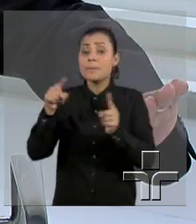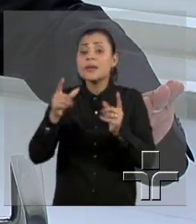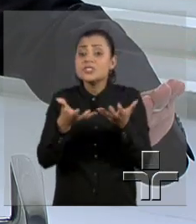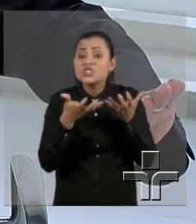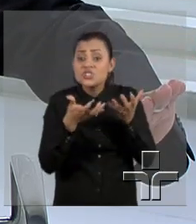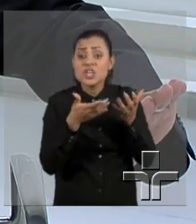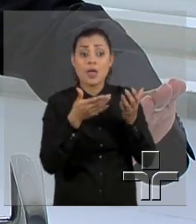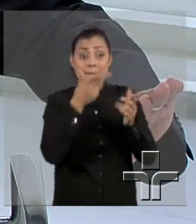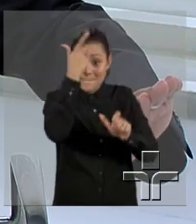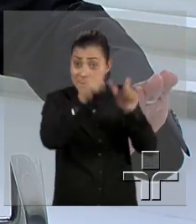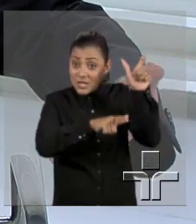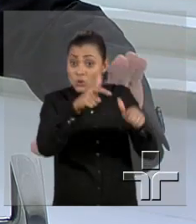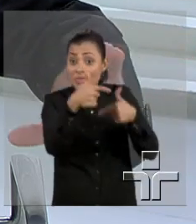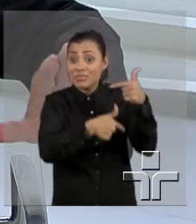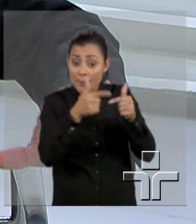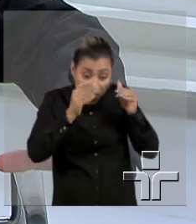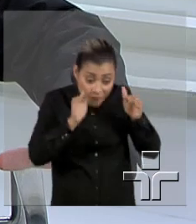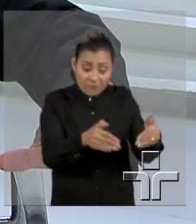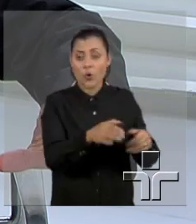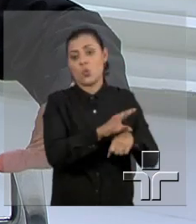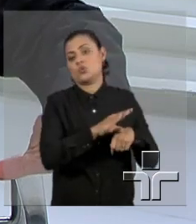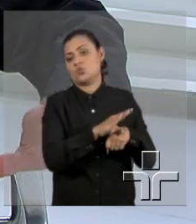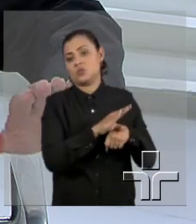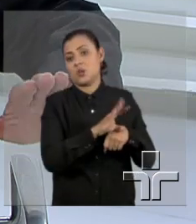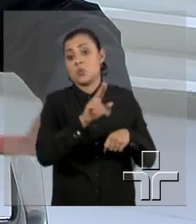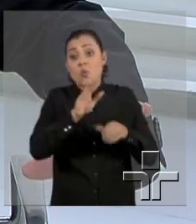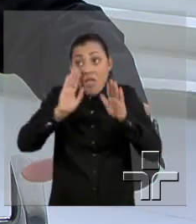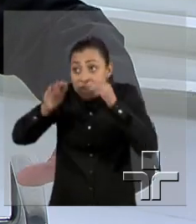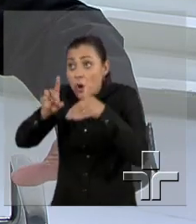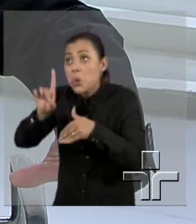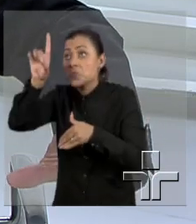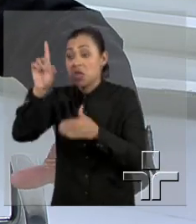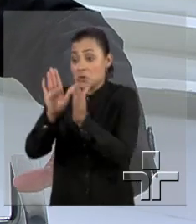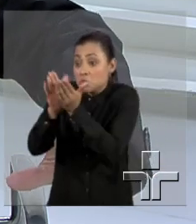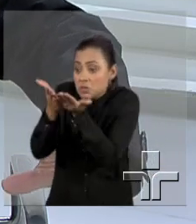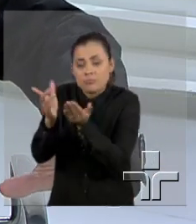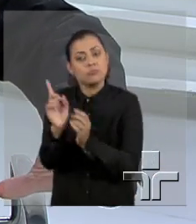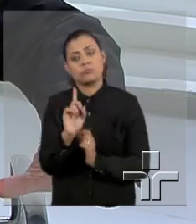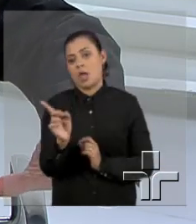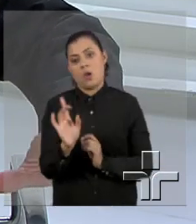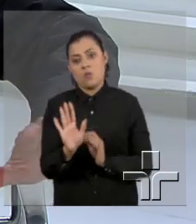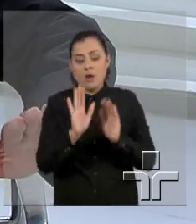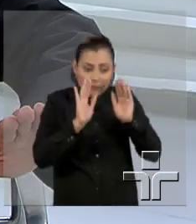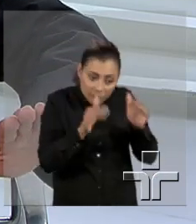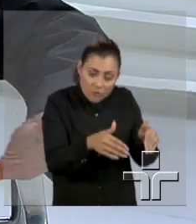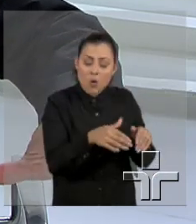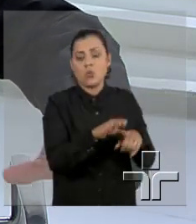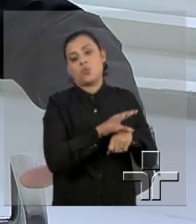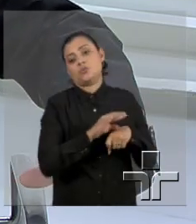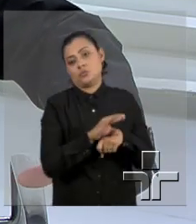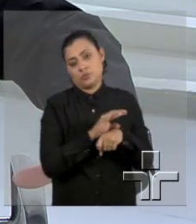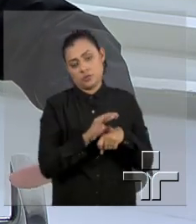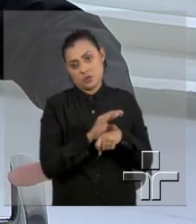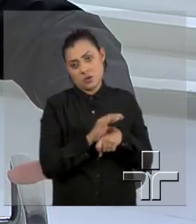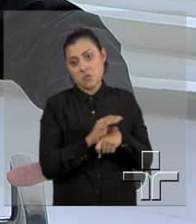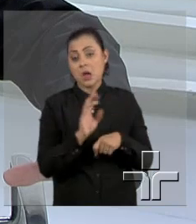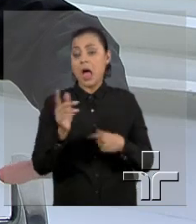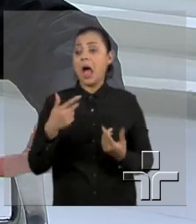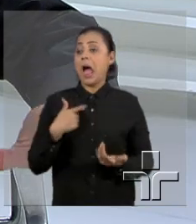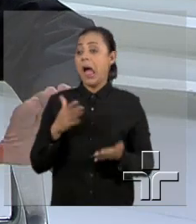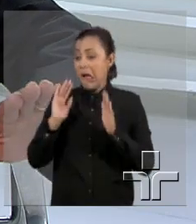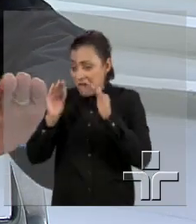a Constituição, que sejam versadas, não na Bíblia especificamente, não nesse ou naquele